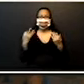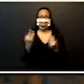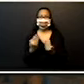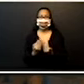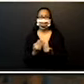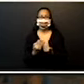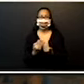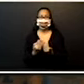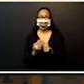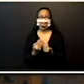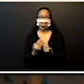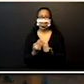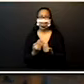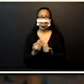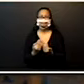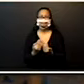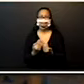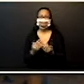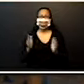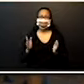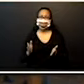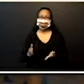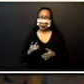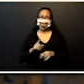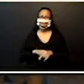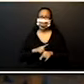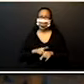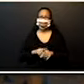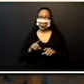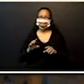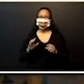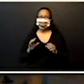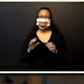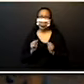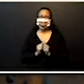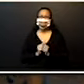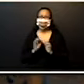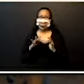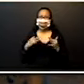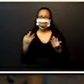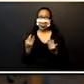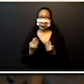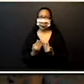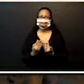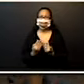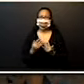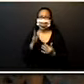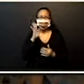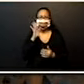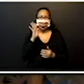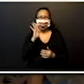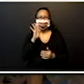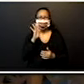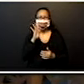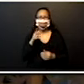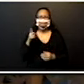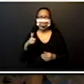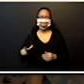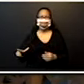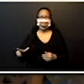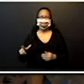né? Que esse momento é de juntar a família mesmo. Tenho certeza que foi bem legal. Vamos continuar